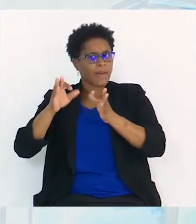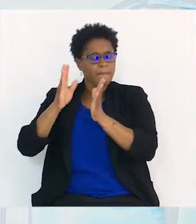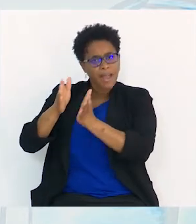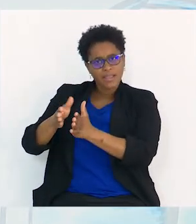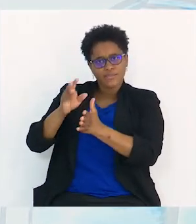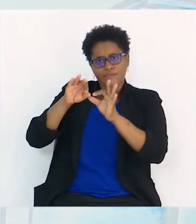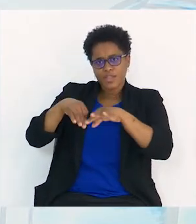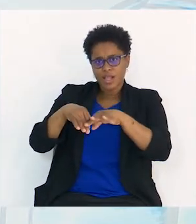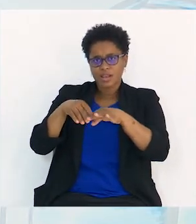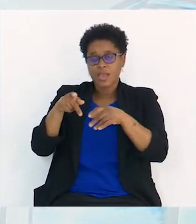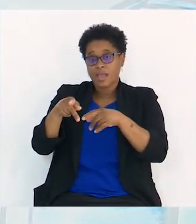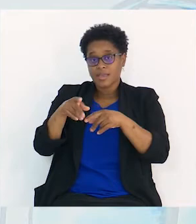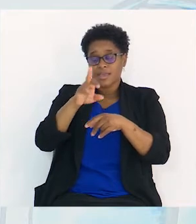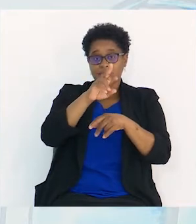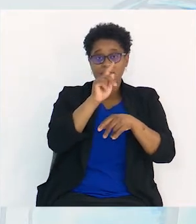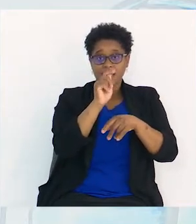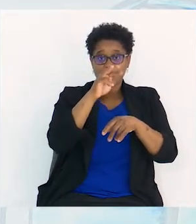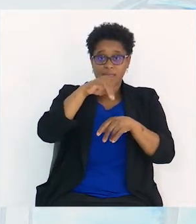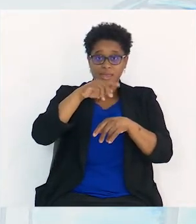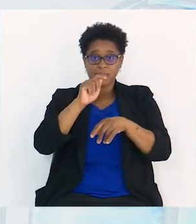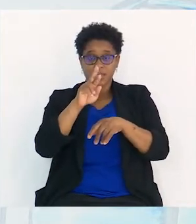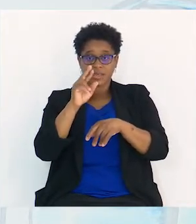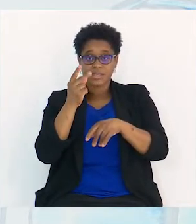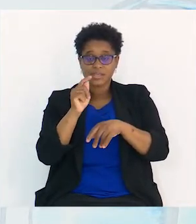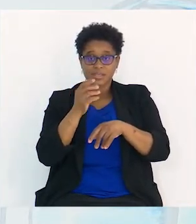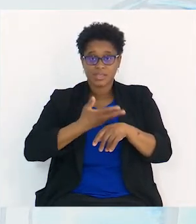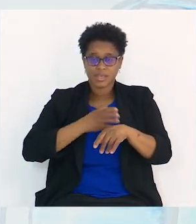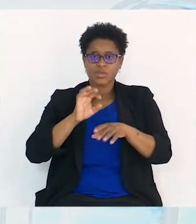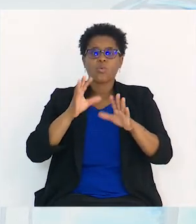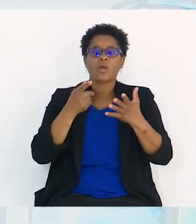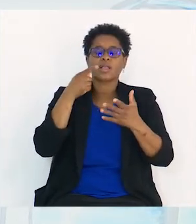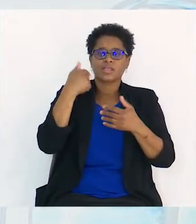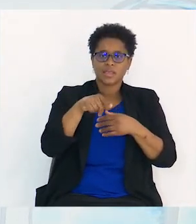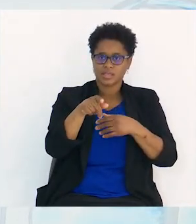E aqui, remexido, qual é que tens lá?